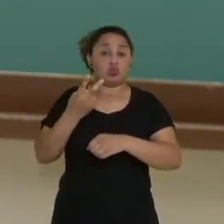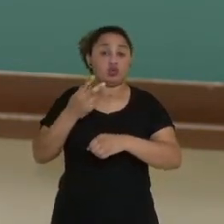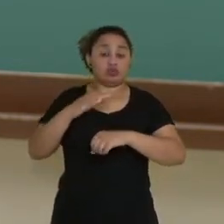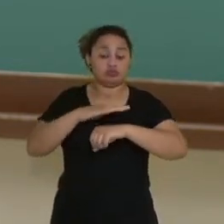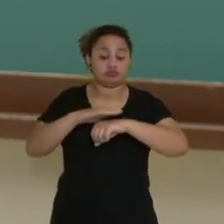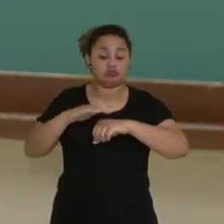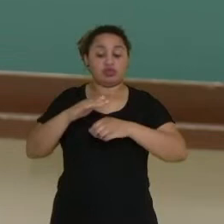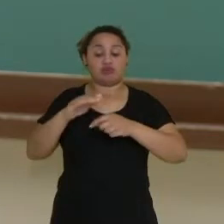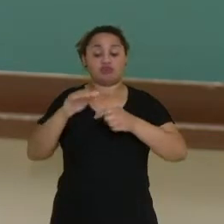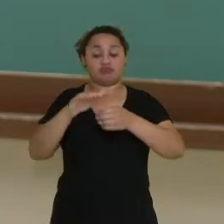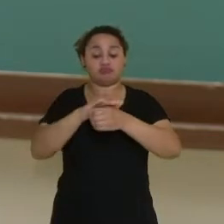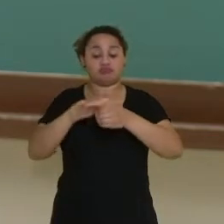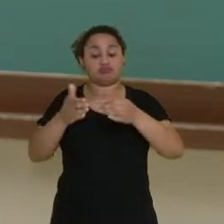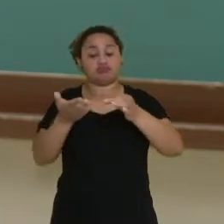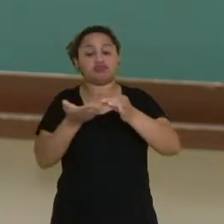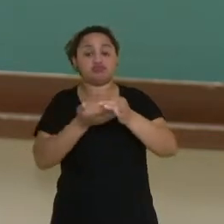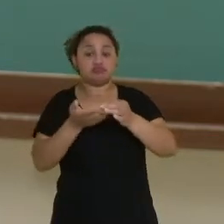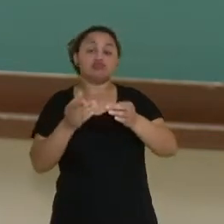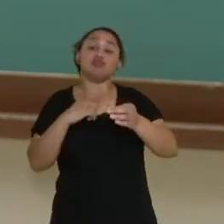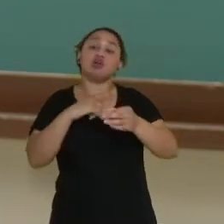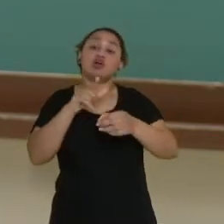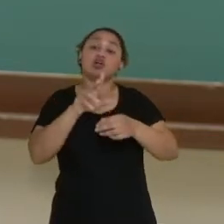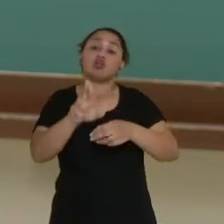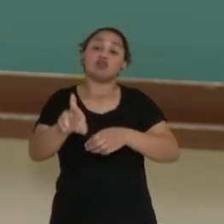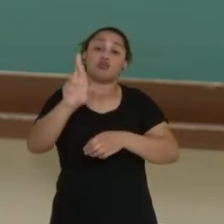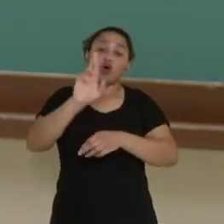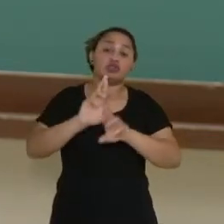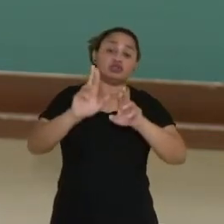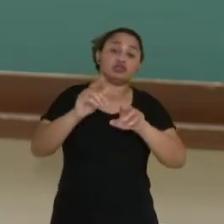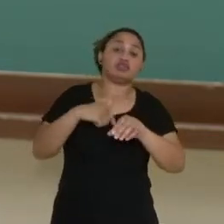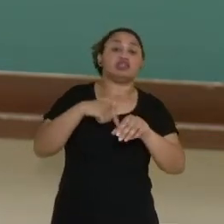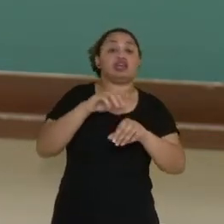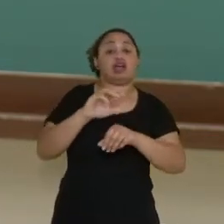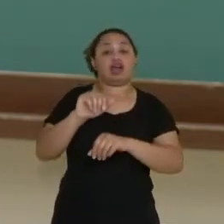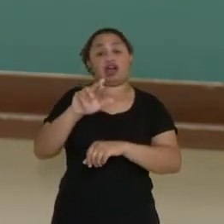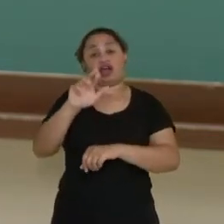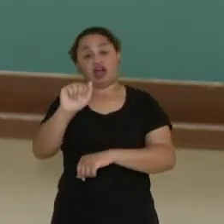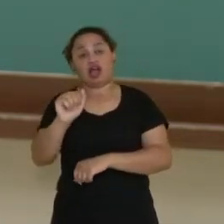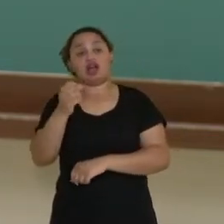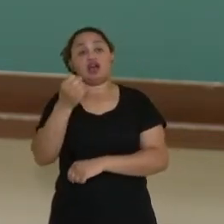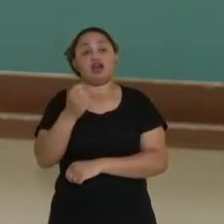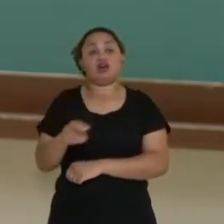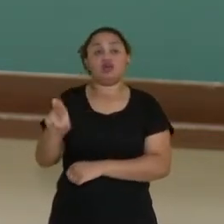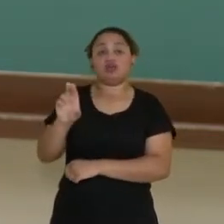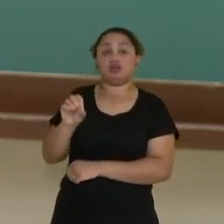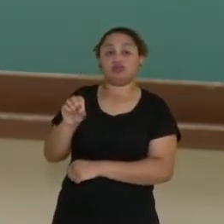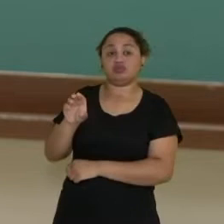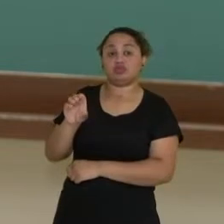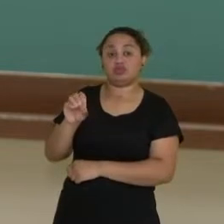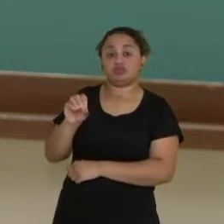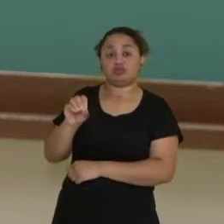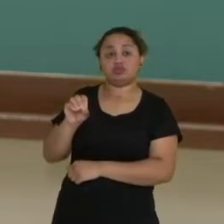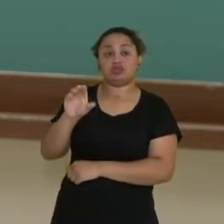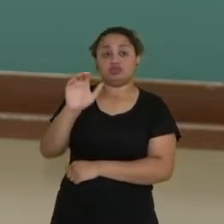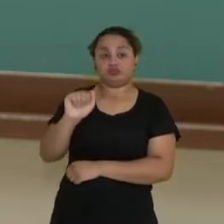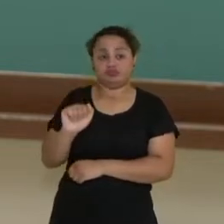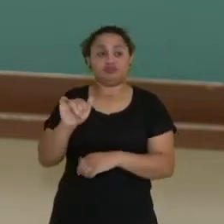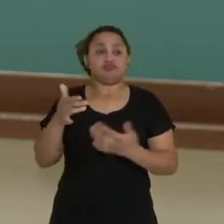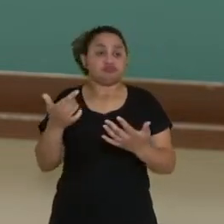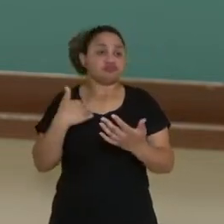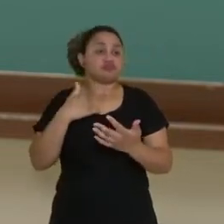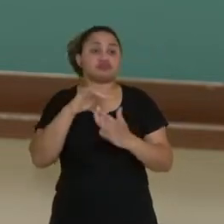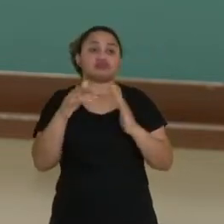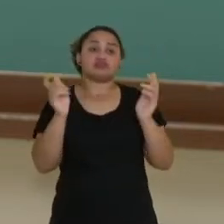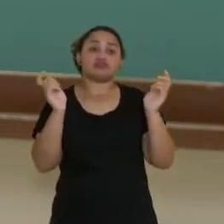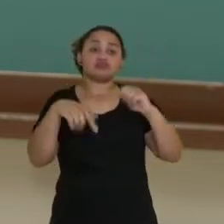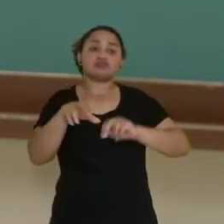ter 2 resultados diferentes, cara ou coroa, certo? E todos os